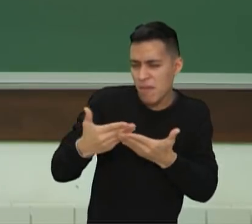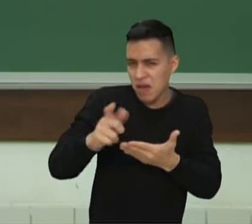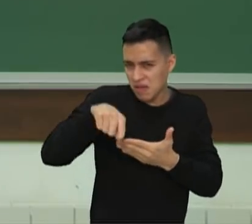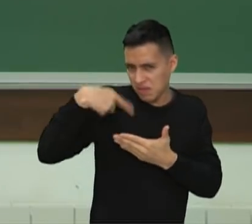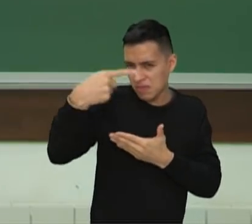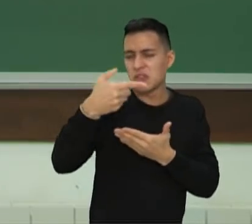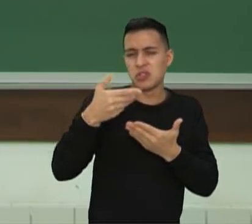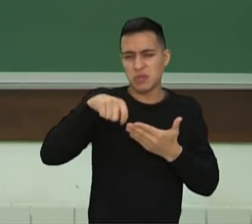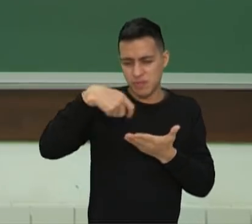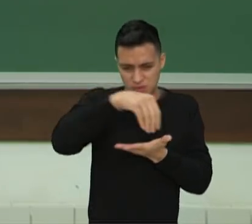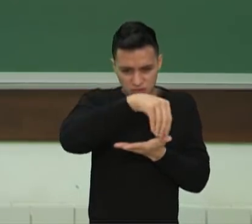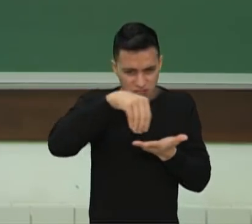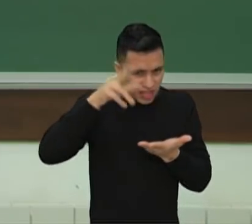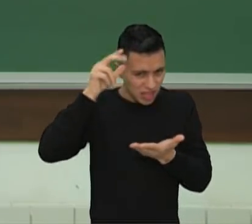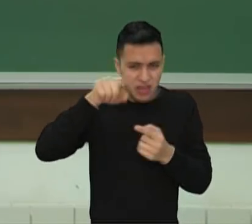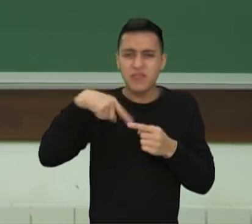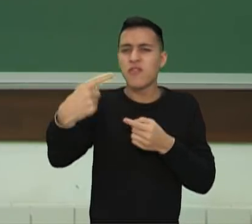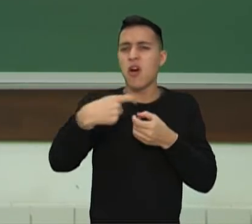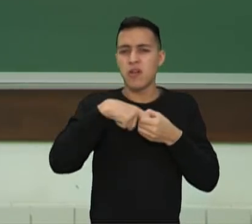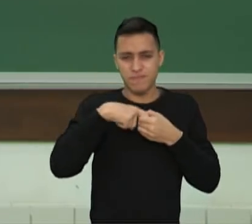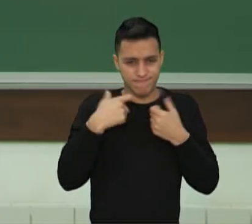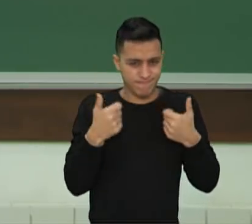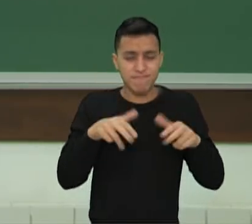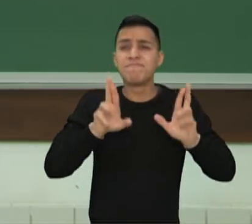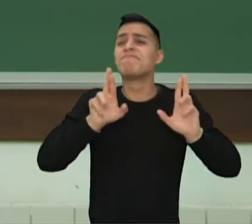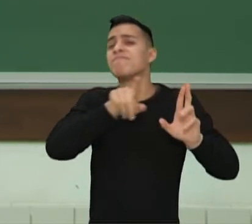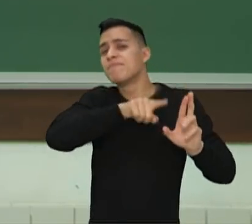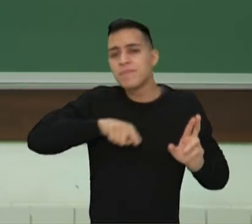xadrez, voltamos aí na próxima semana e espero